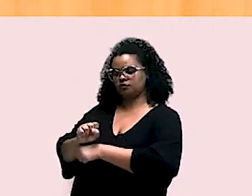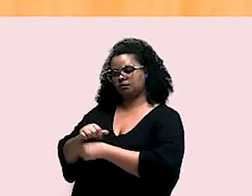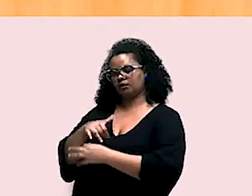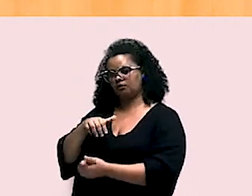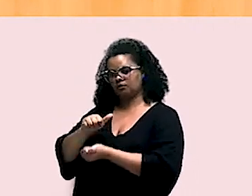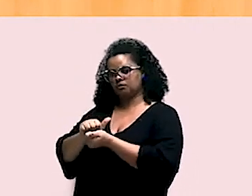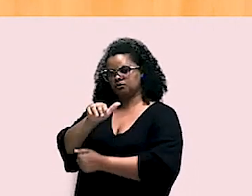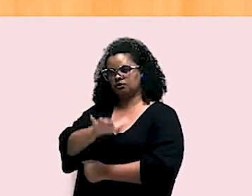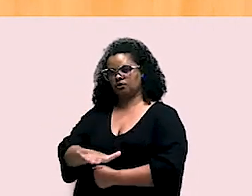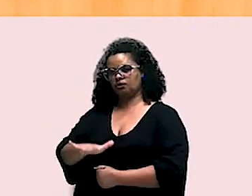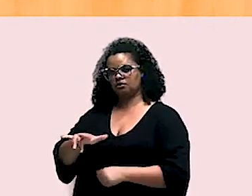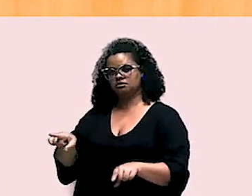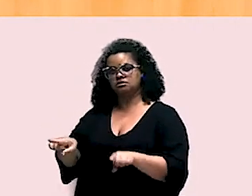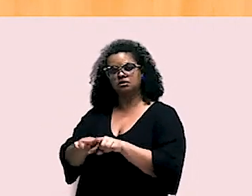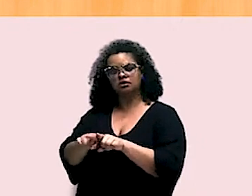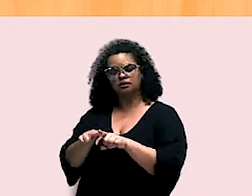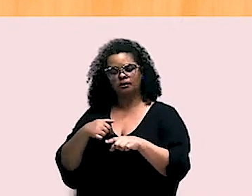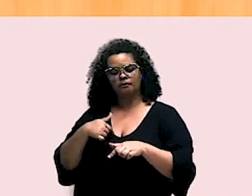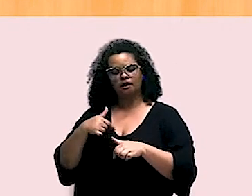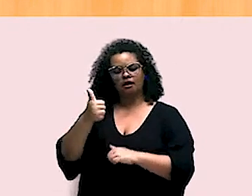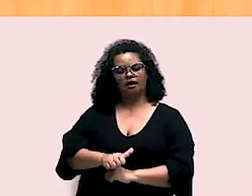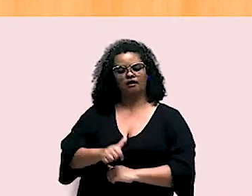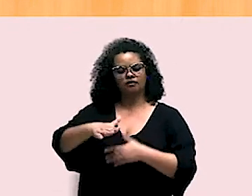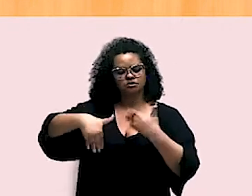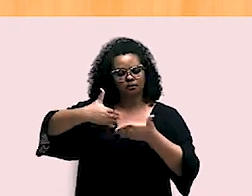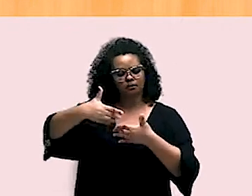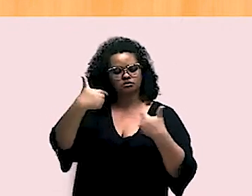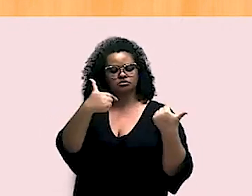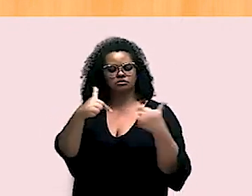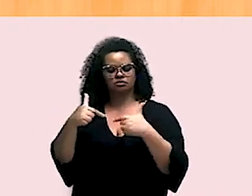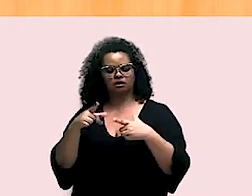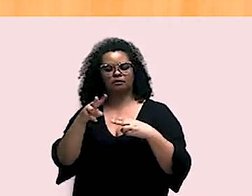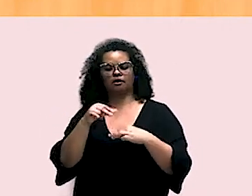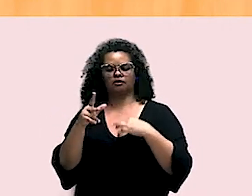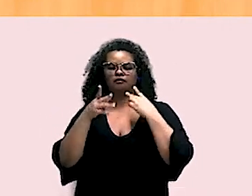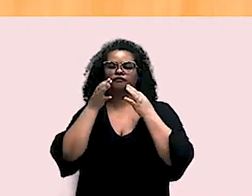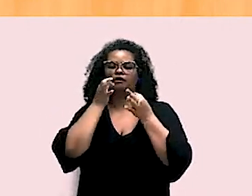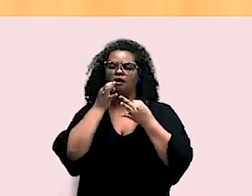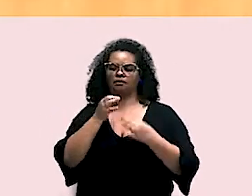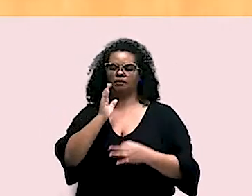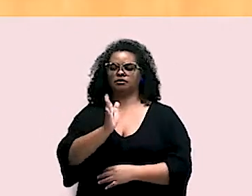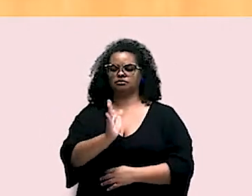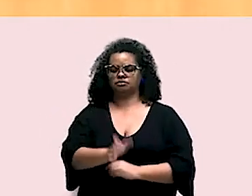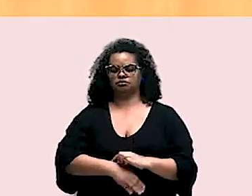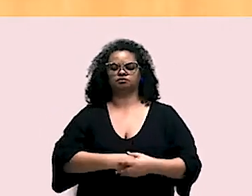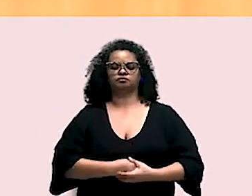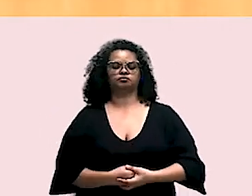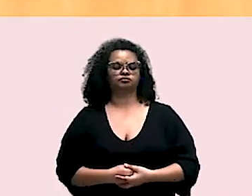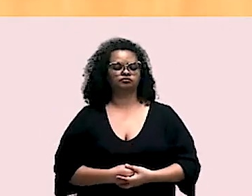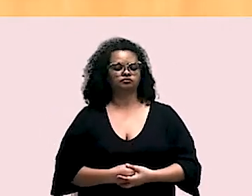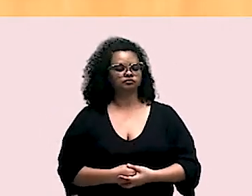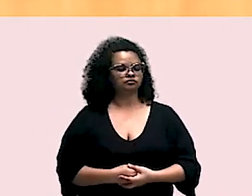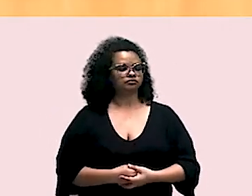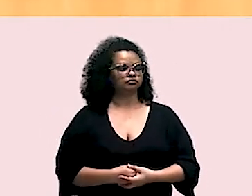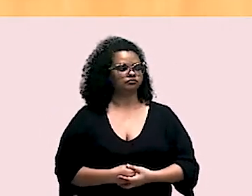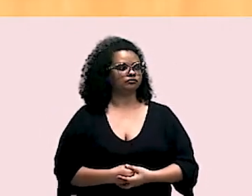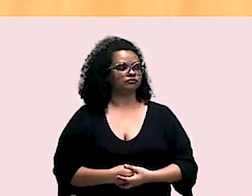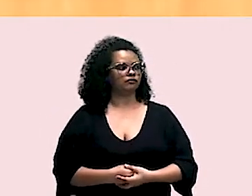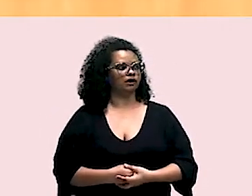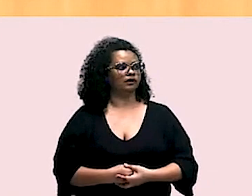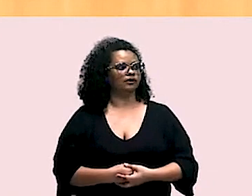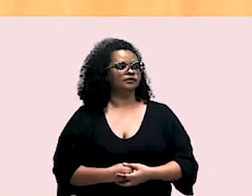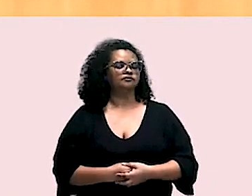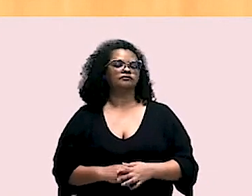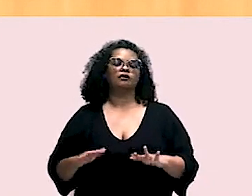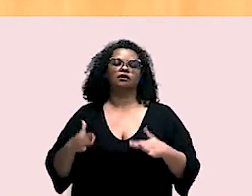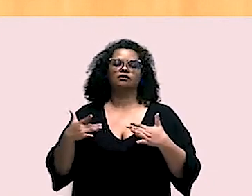puericultura, além da avaliação dos processos de trabalho, que eu vou comentar um pouco mais à frente. Bom, os critérios